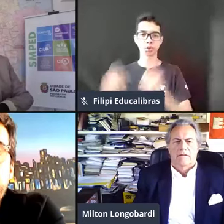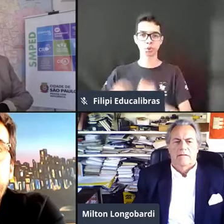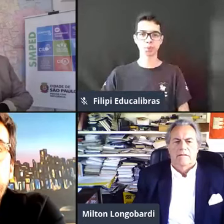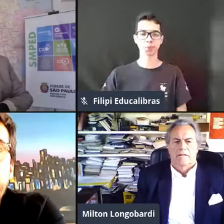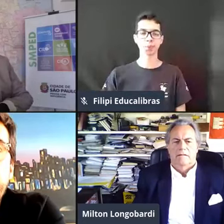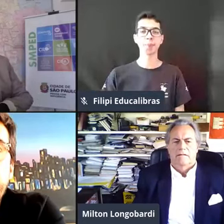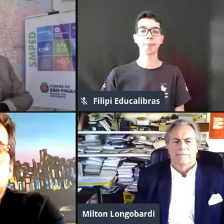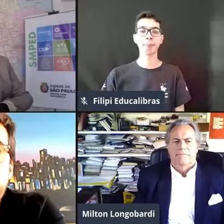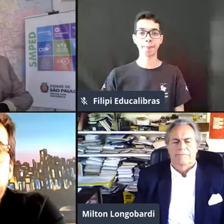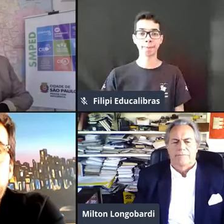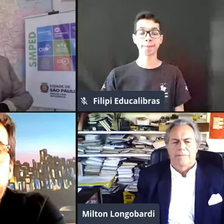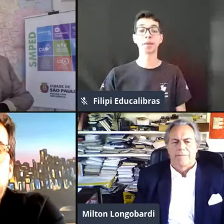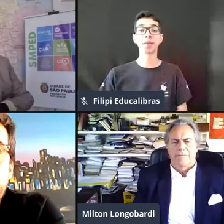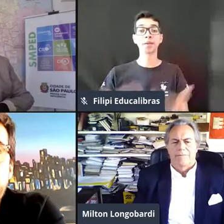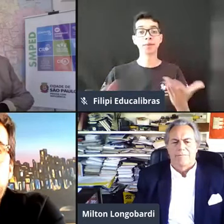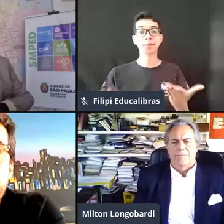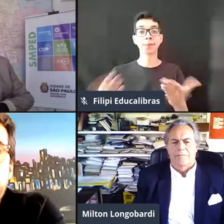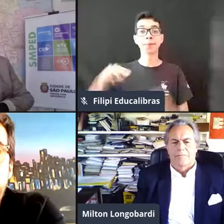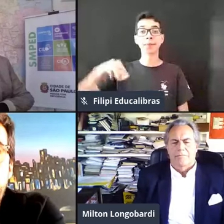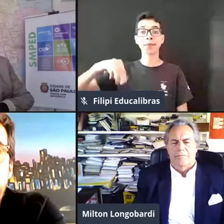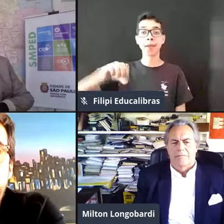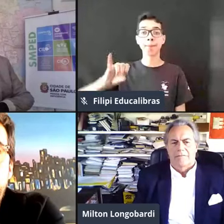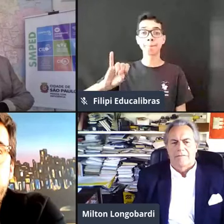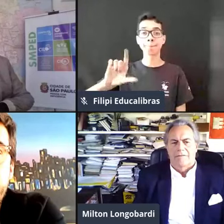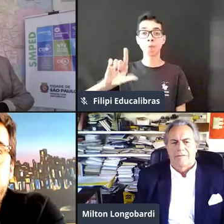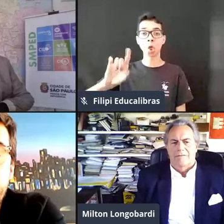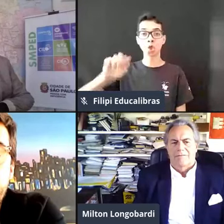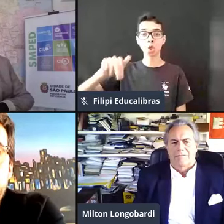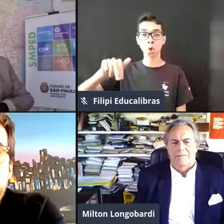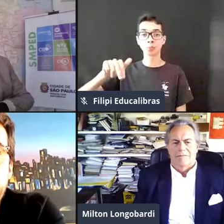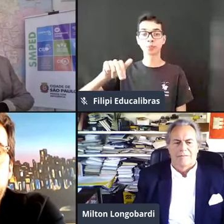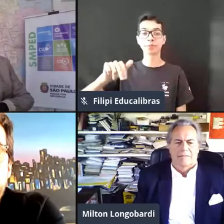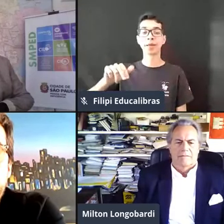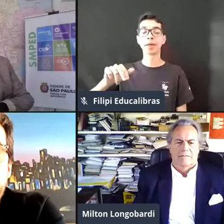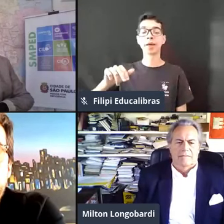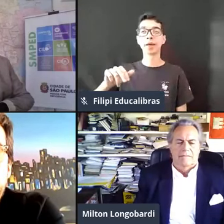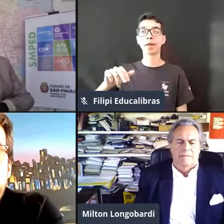Bom, Milton, me diz uma coisa.